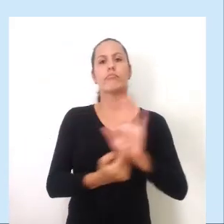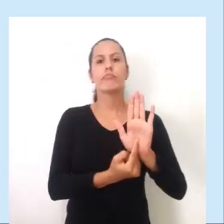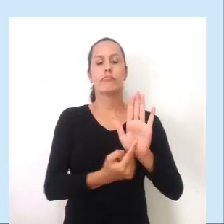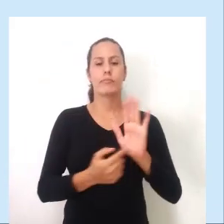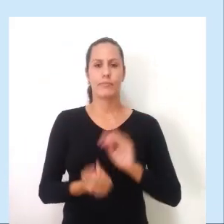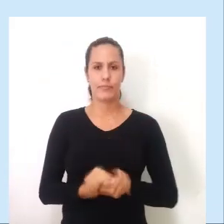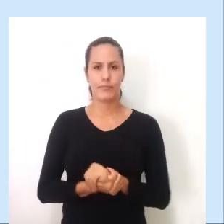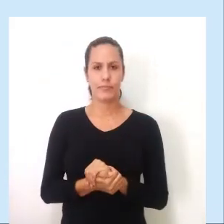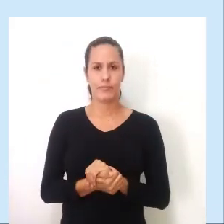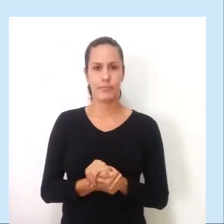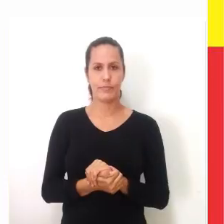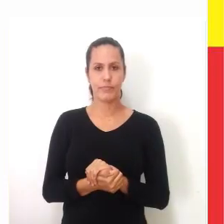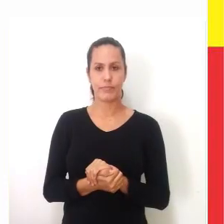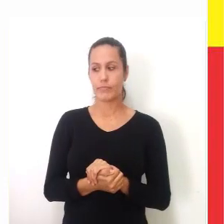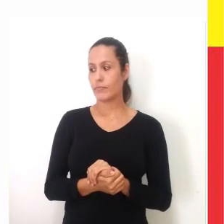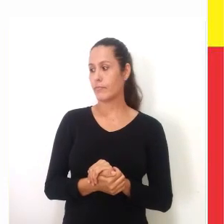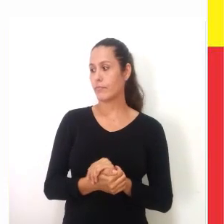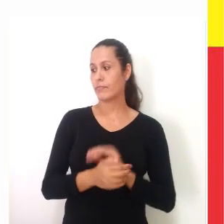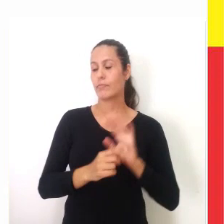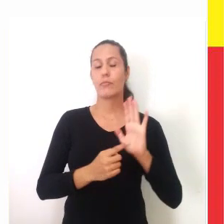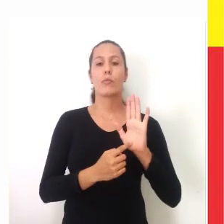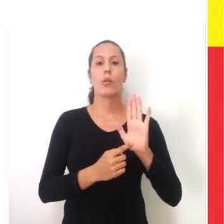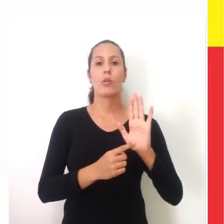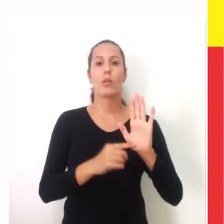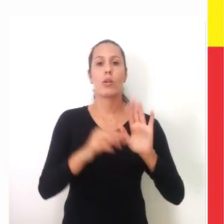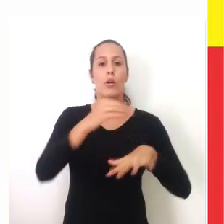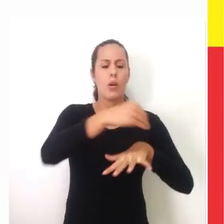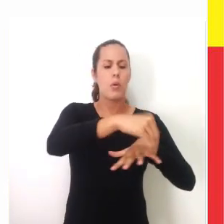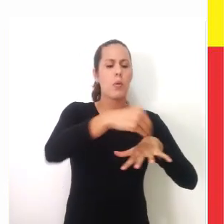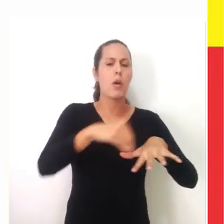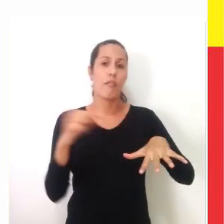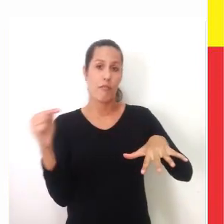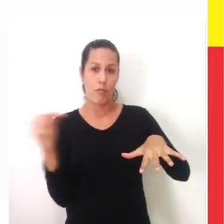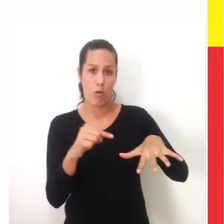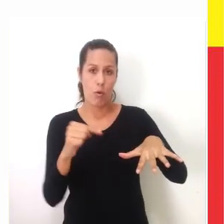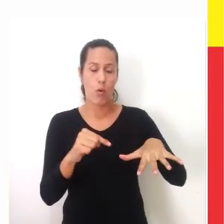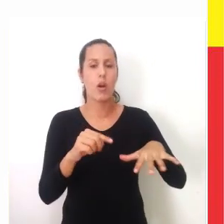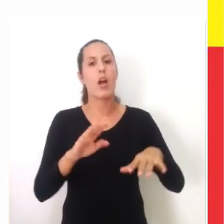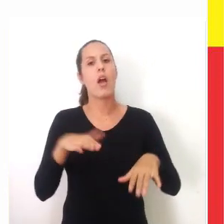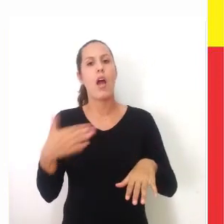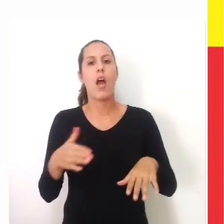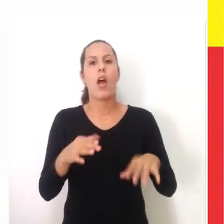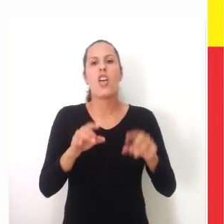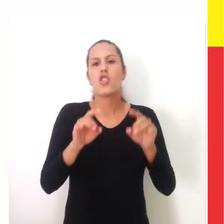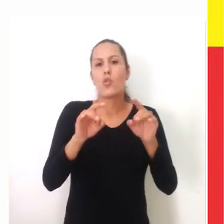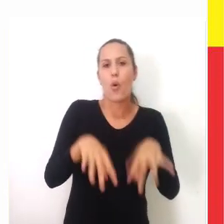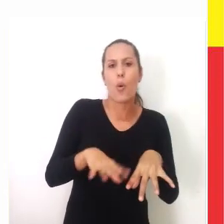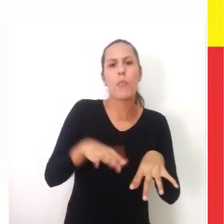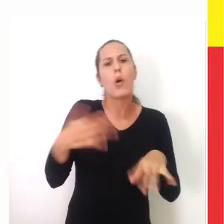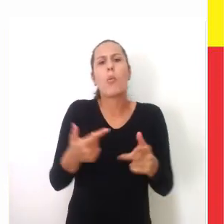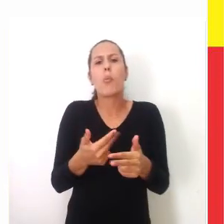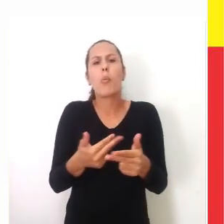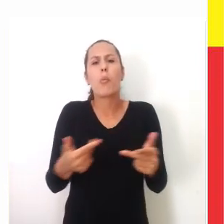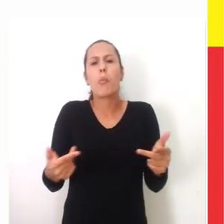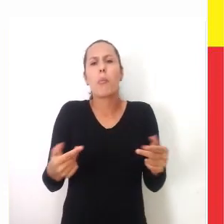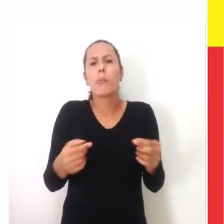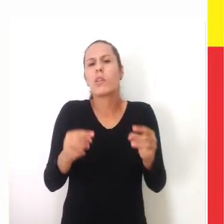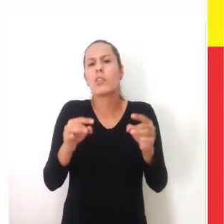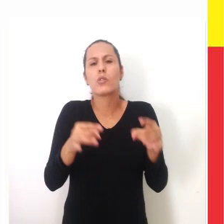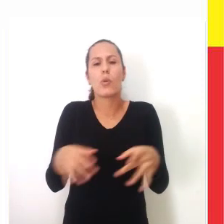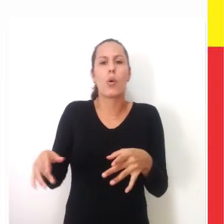o conceito neste momento. Fósseis são restos ou vestígios de